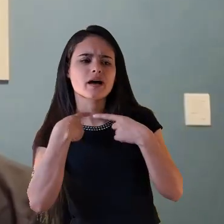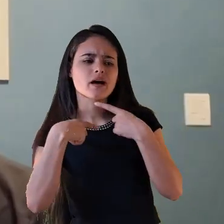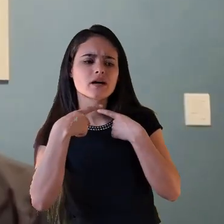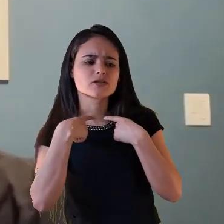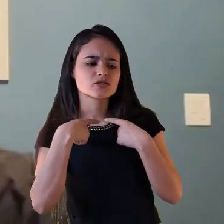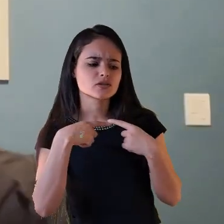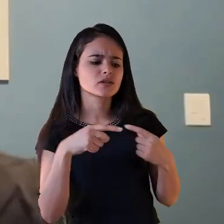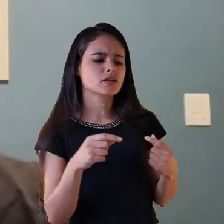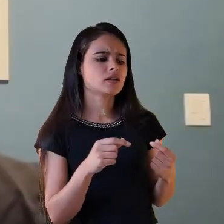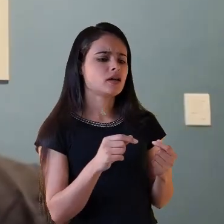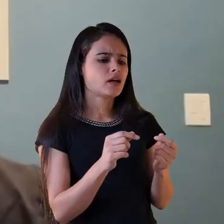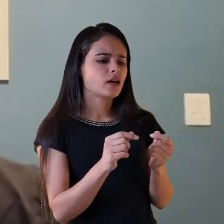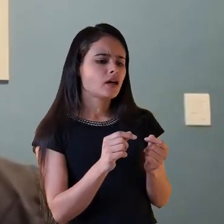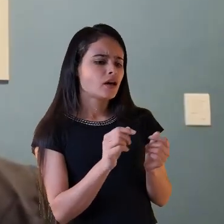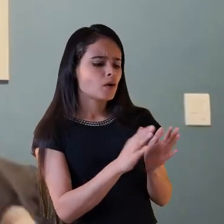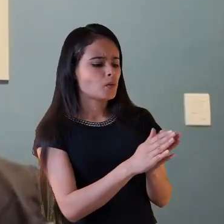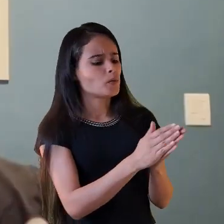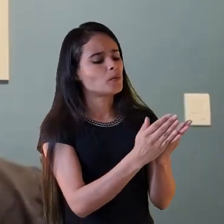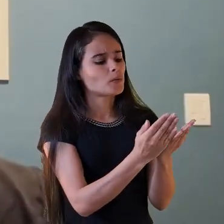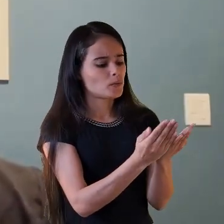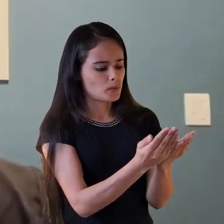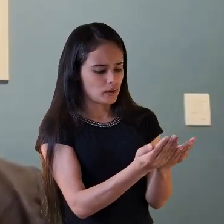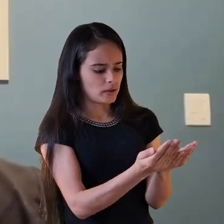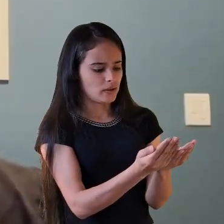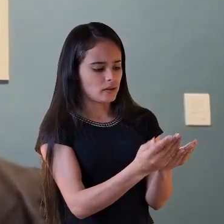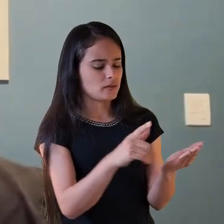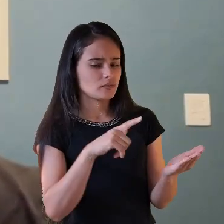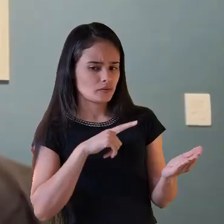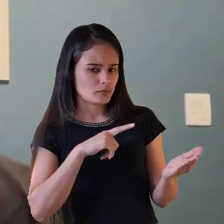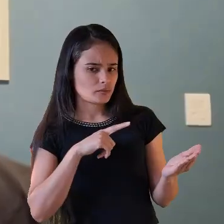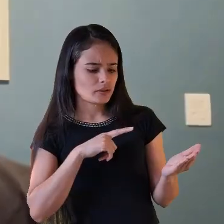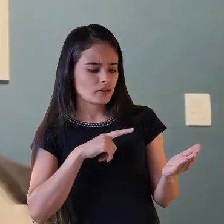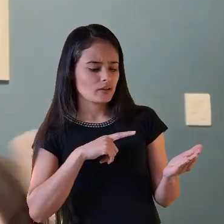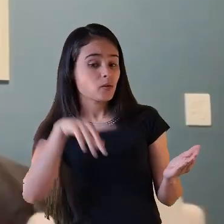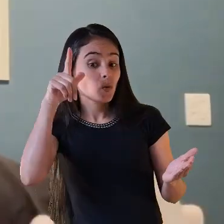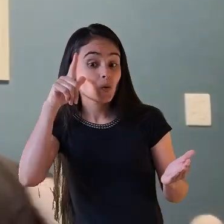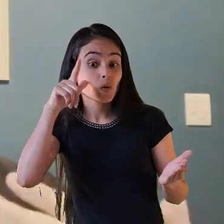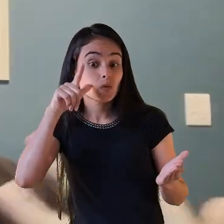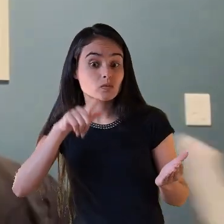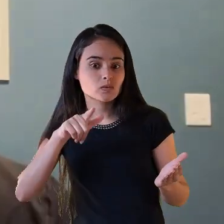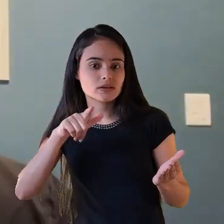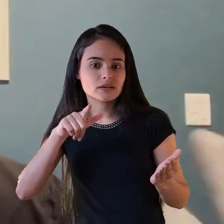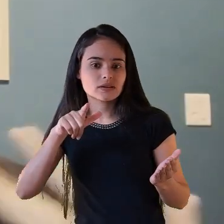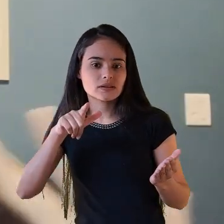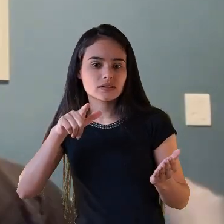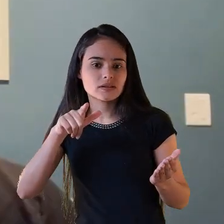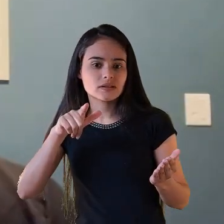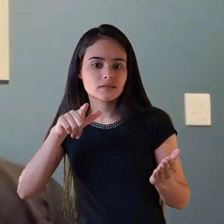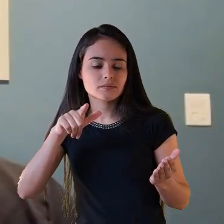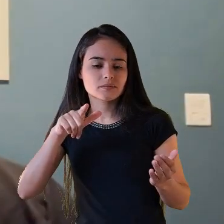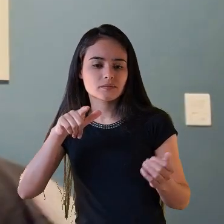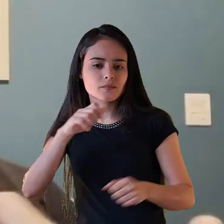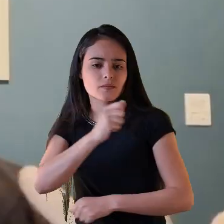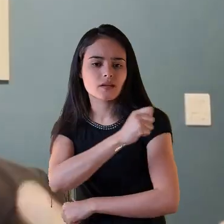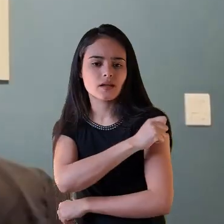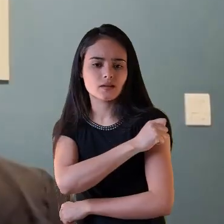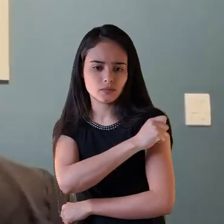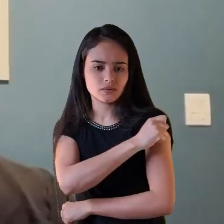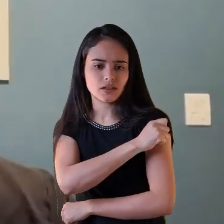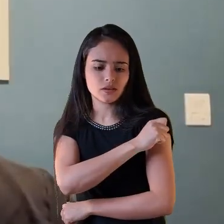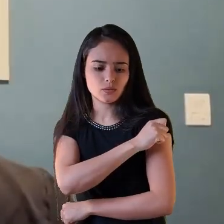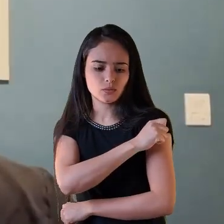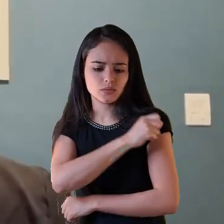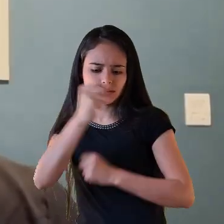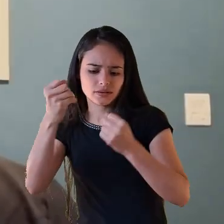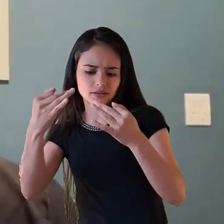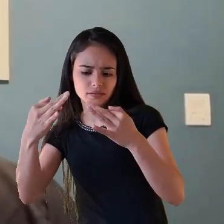podem acessar o site da Escola da Fundação Itaú, e lá há um curso gratuito, autoformativo, de 30 horas de